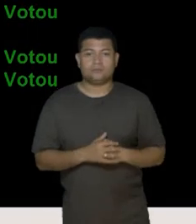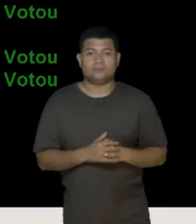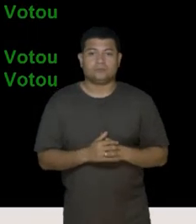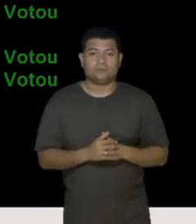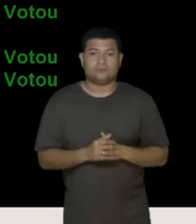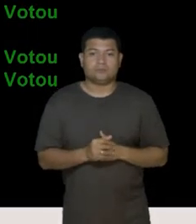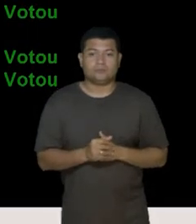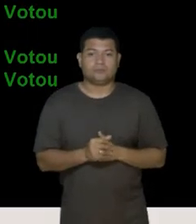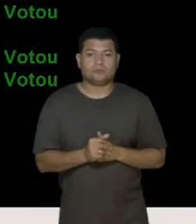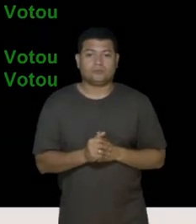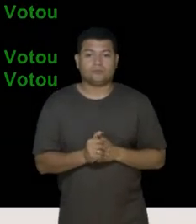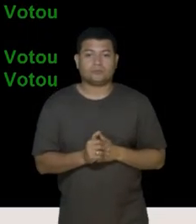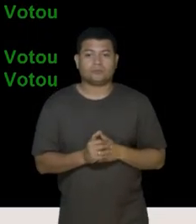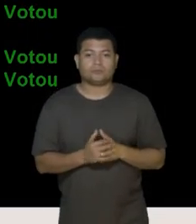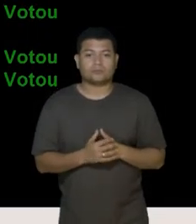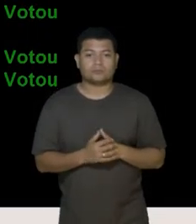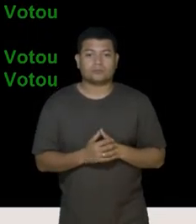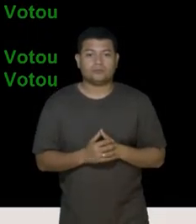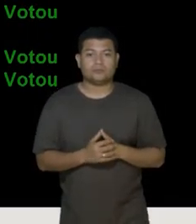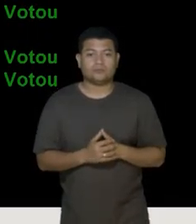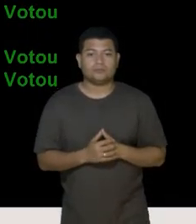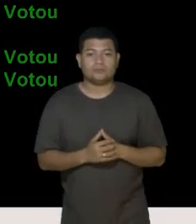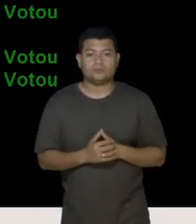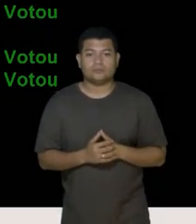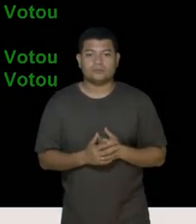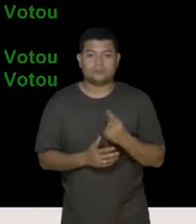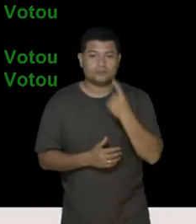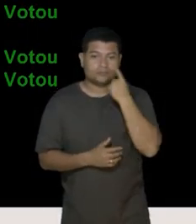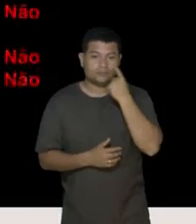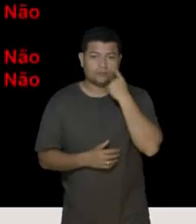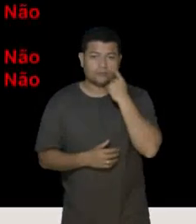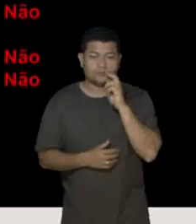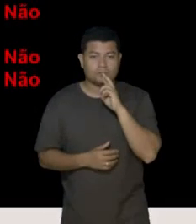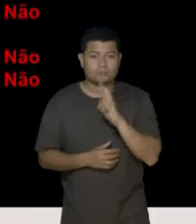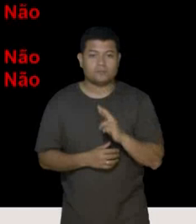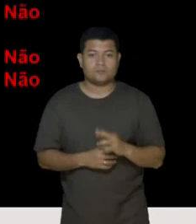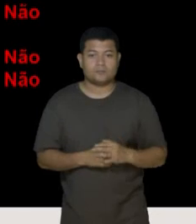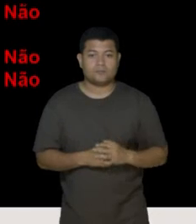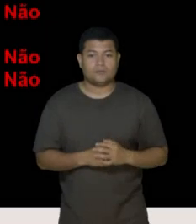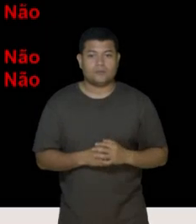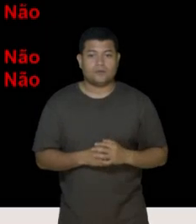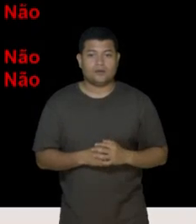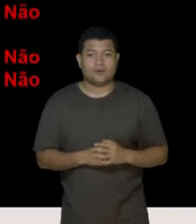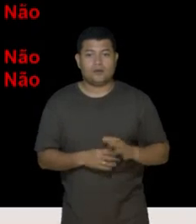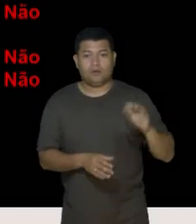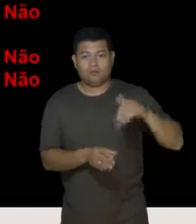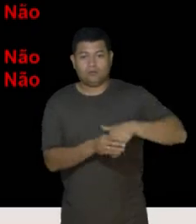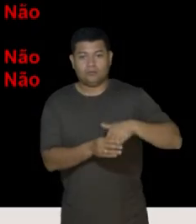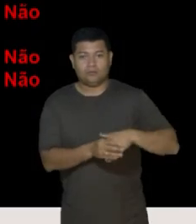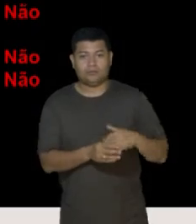não votou. Podemos colher o resultado? Votaram